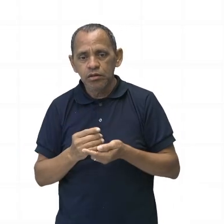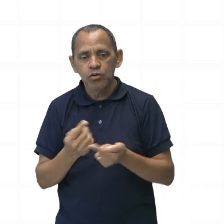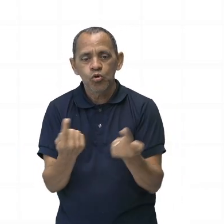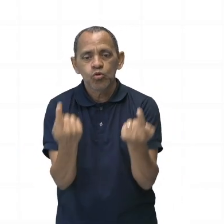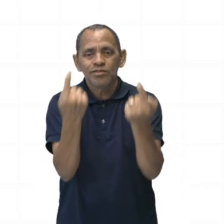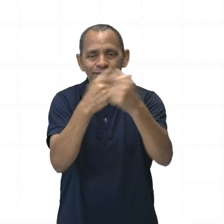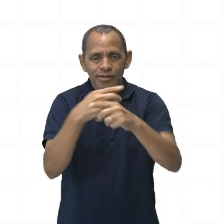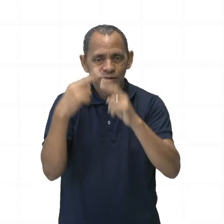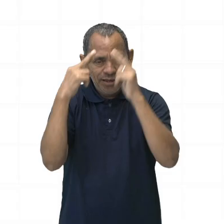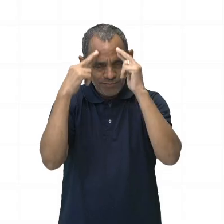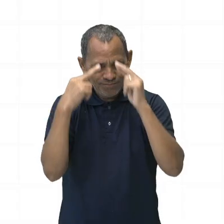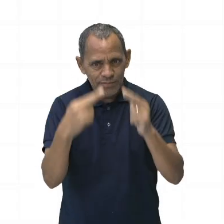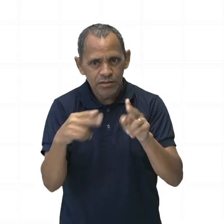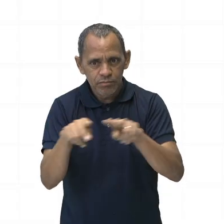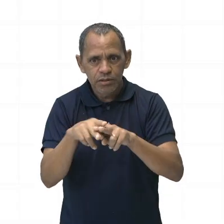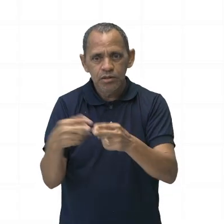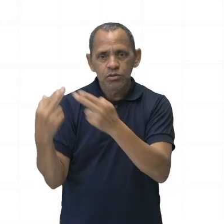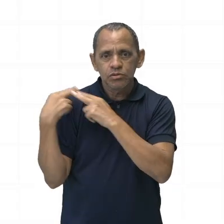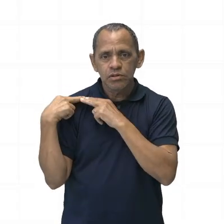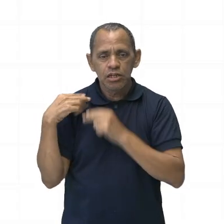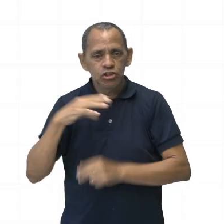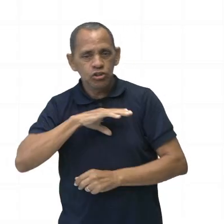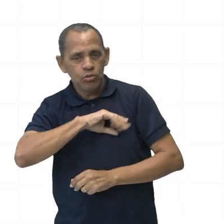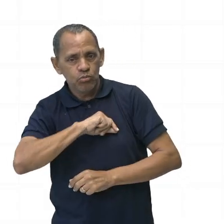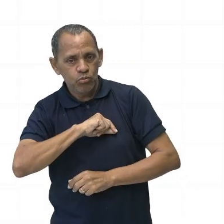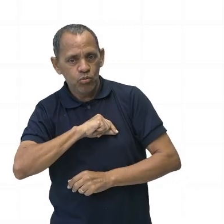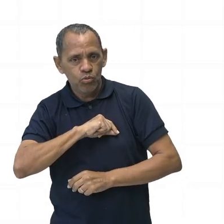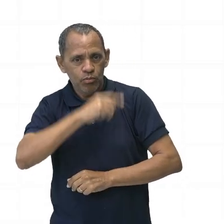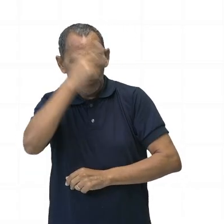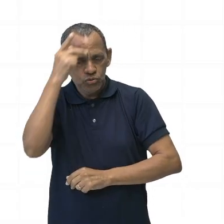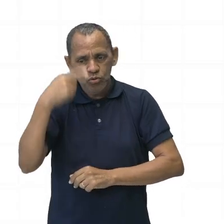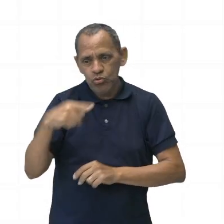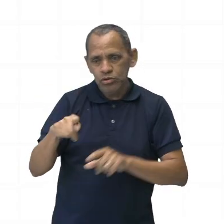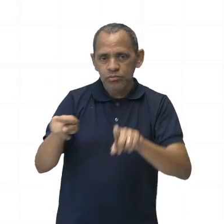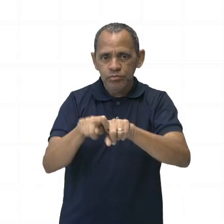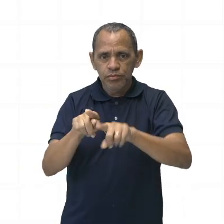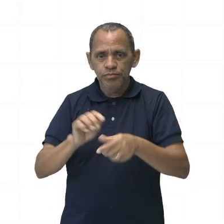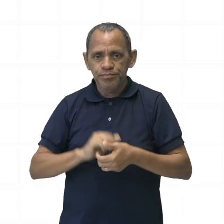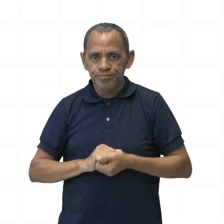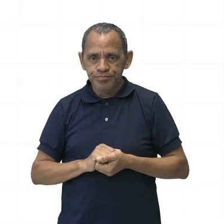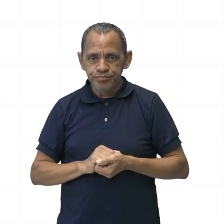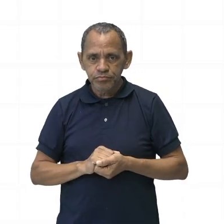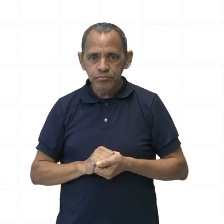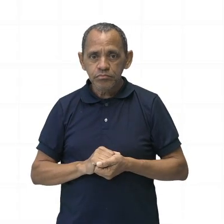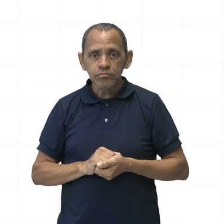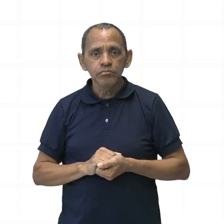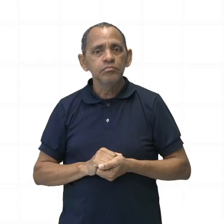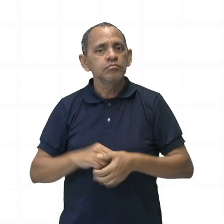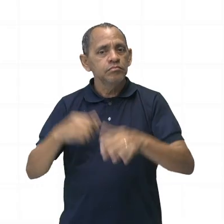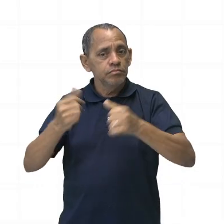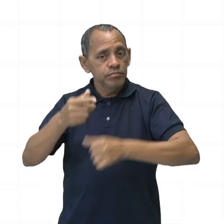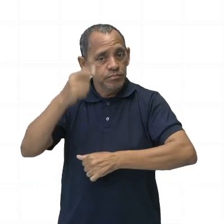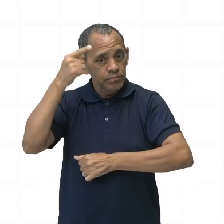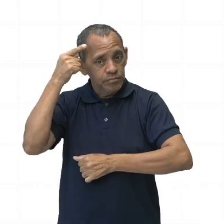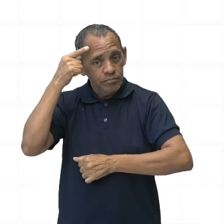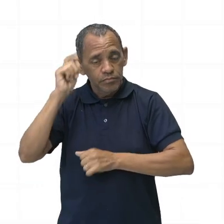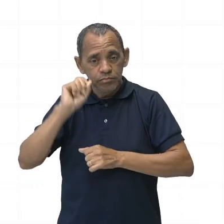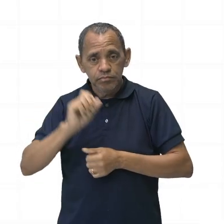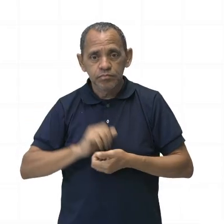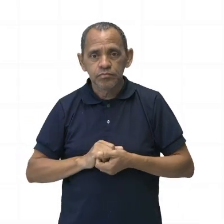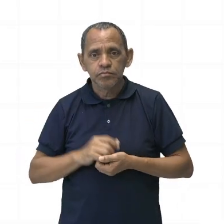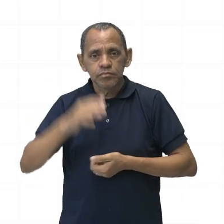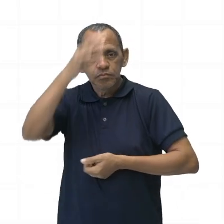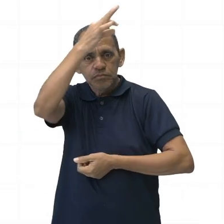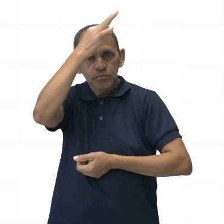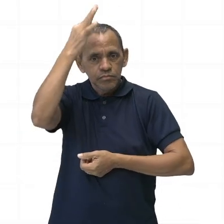pensar a espiritualidade no sentido que é uma dimensão que promove a abertura da consciência do significado da